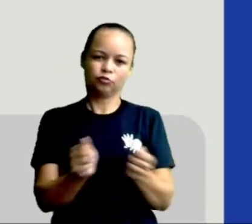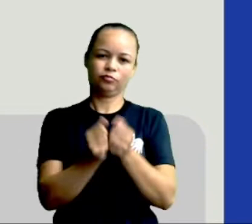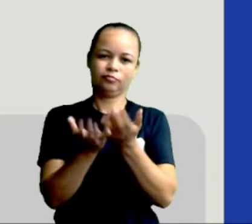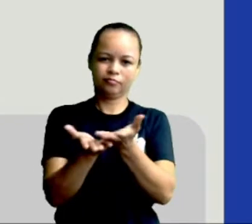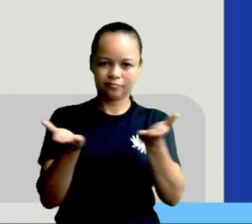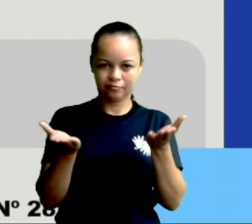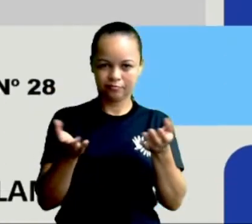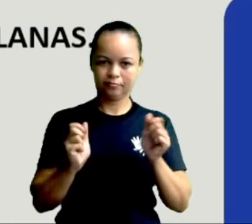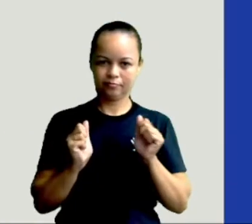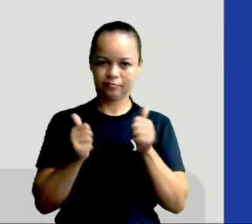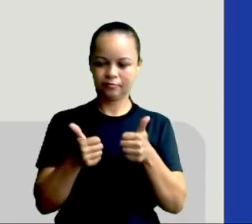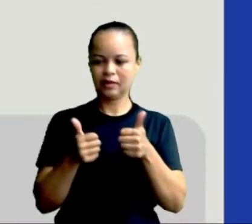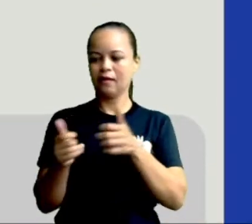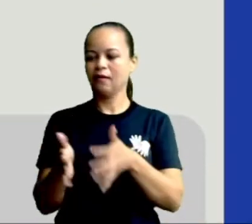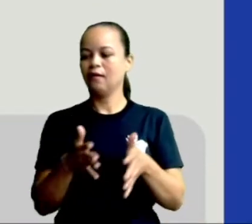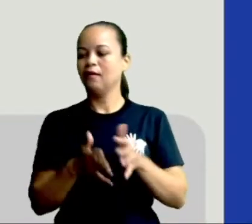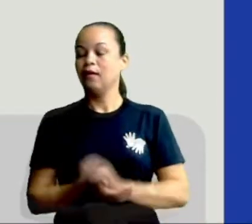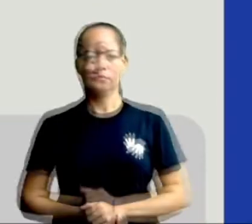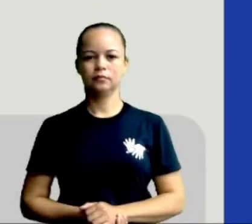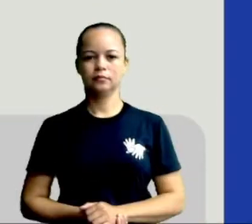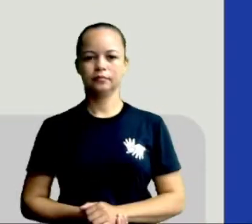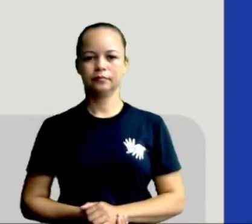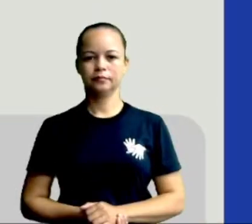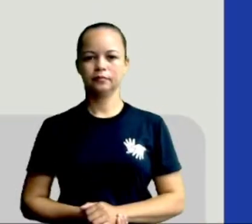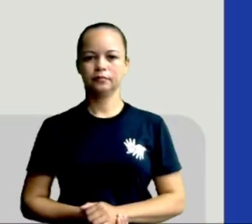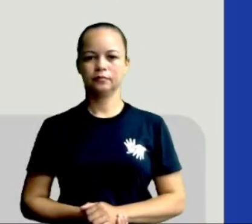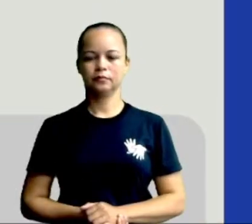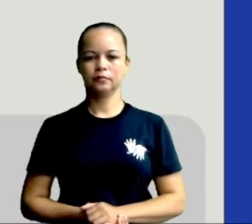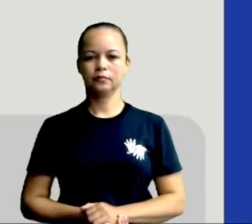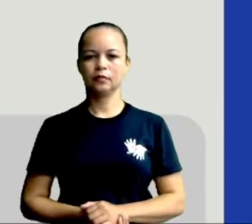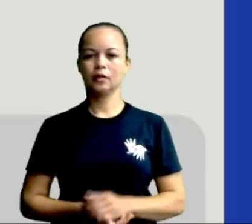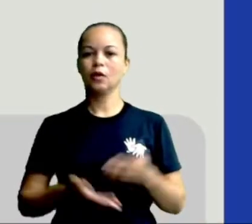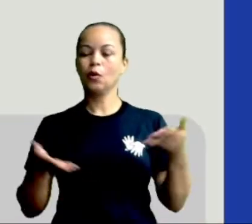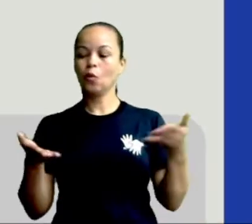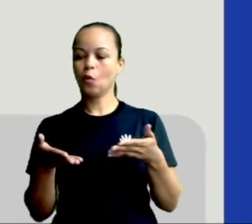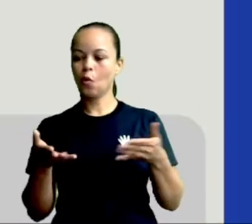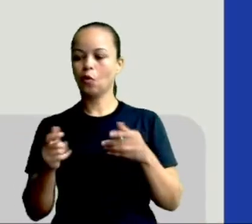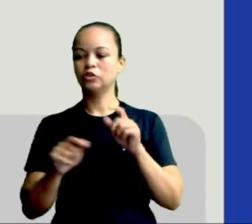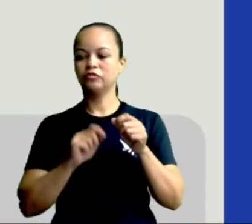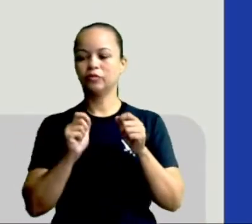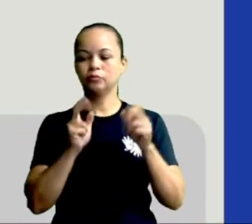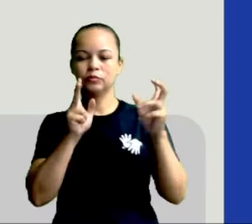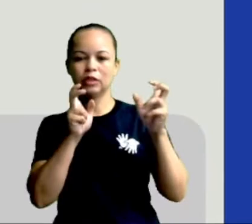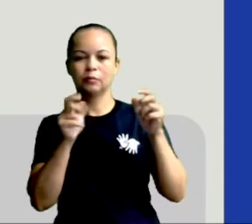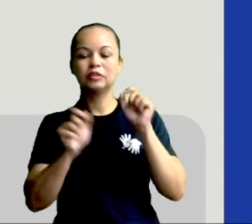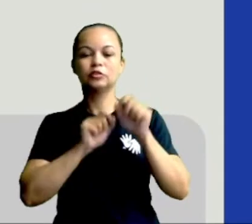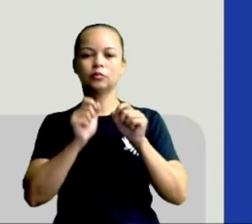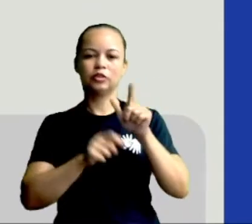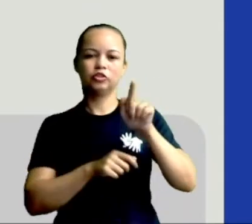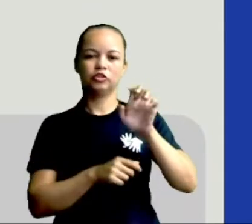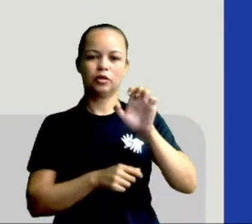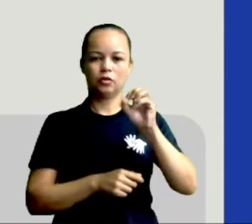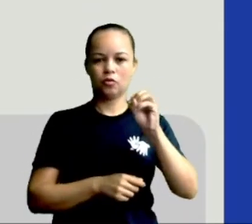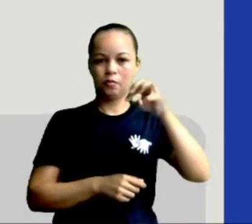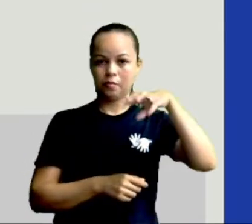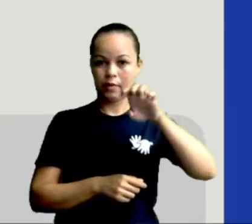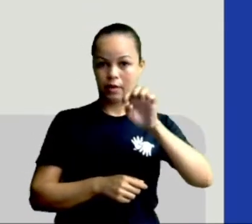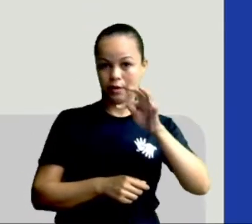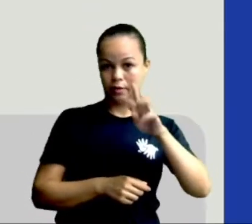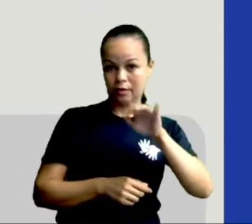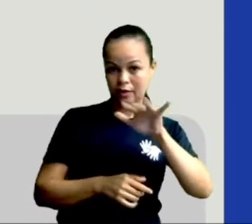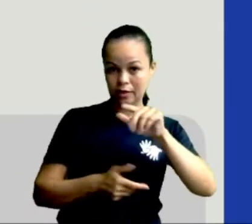vocês, beleza? Então hoje a gente vai tratar aqui de geometria, congruência de figuras